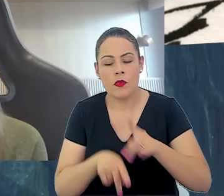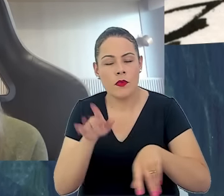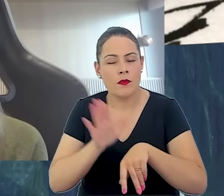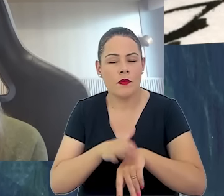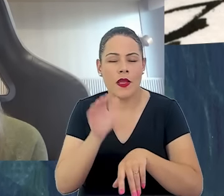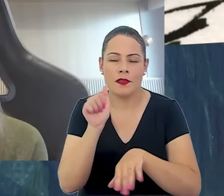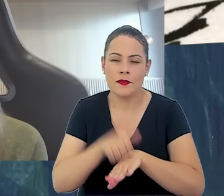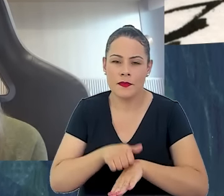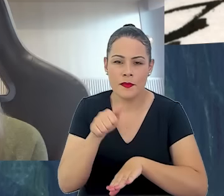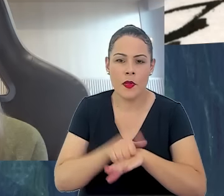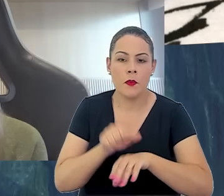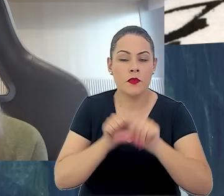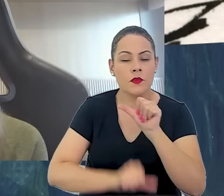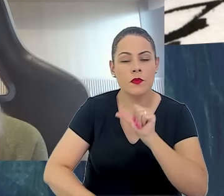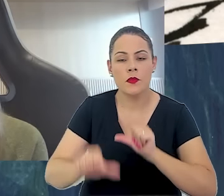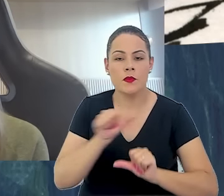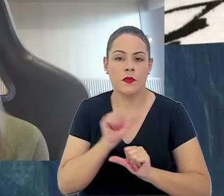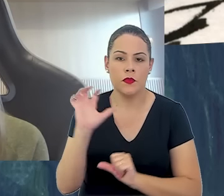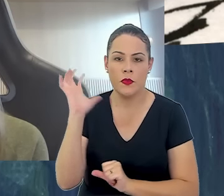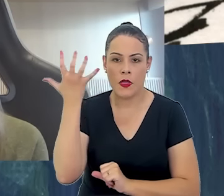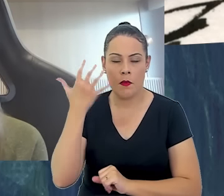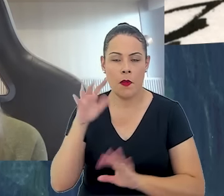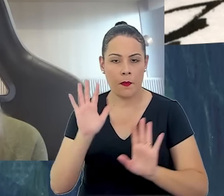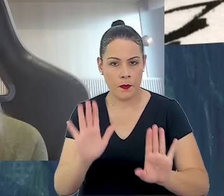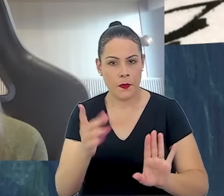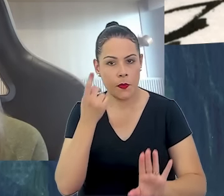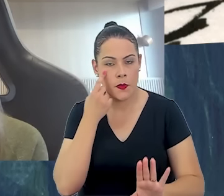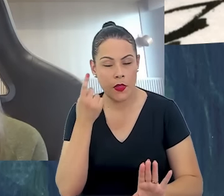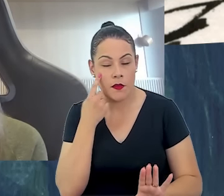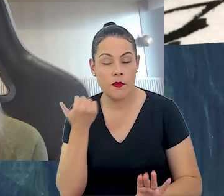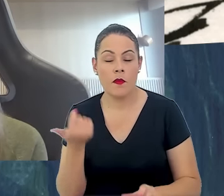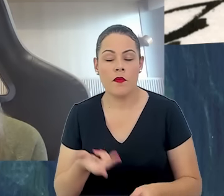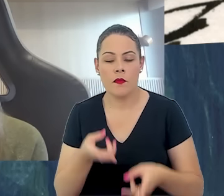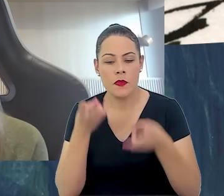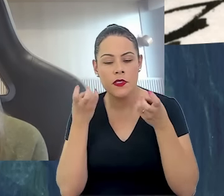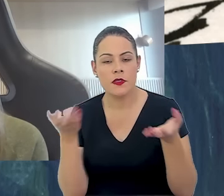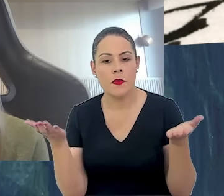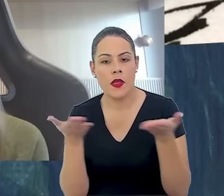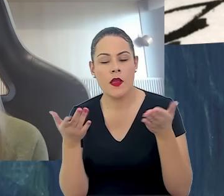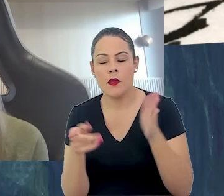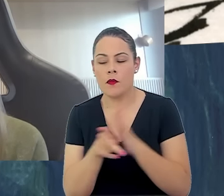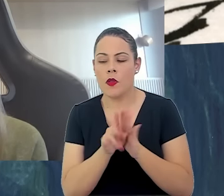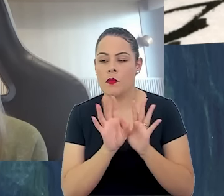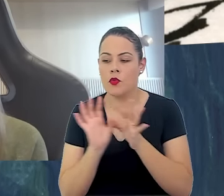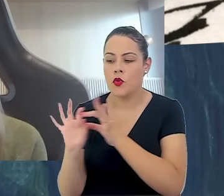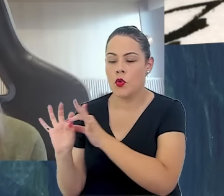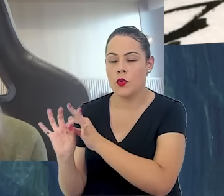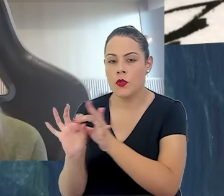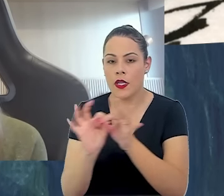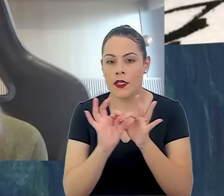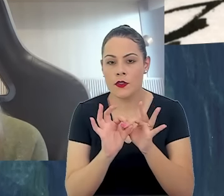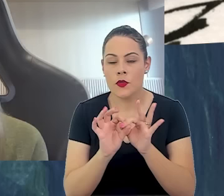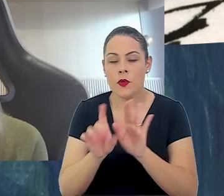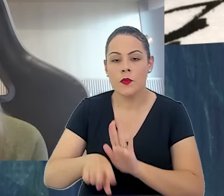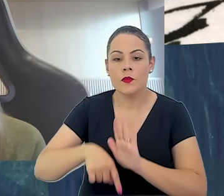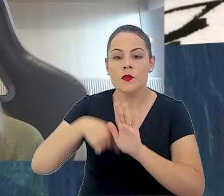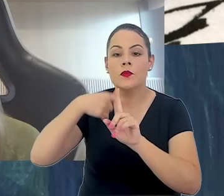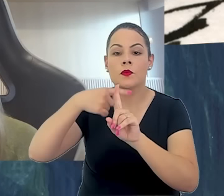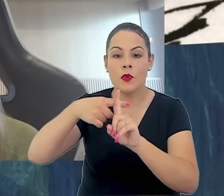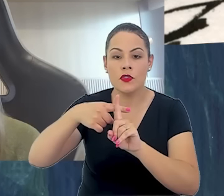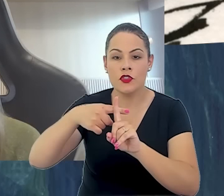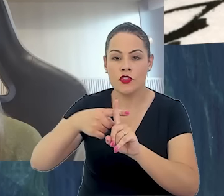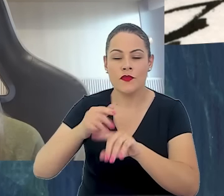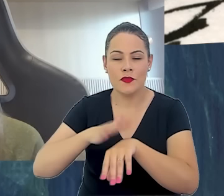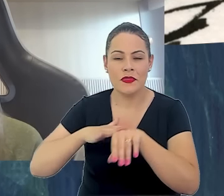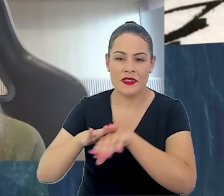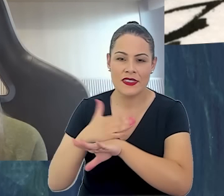população mais carente da mudança climática. Agora, vamos também olhar para o lado positivo, por exemplo,